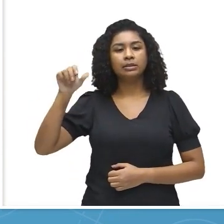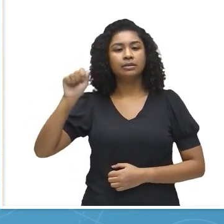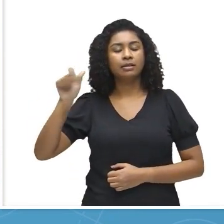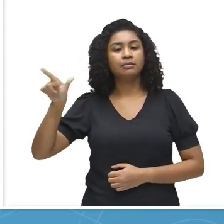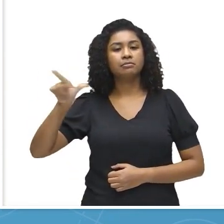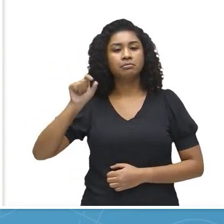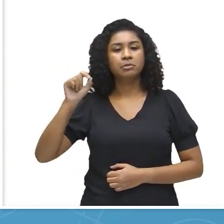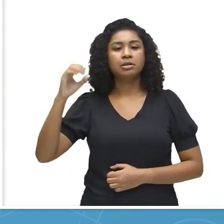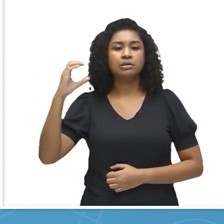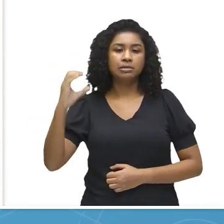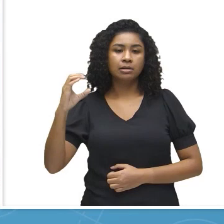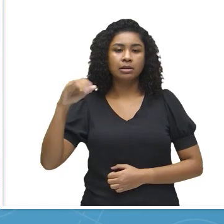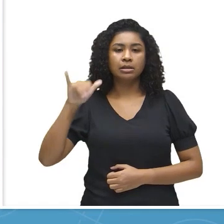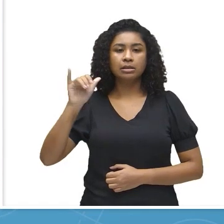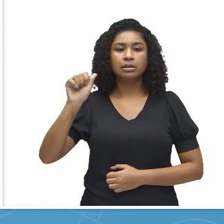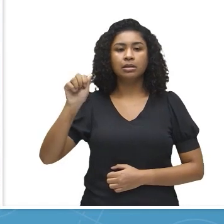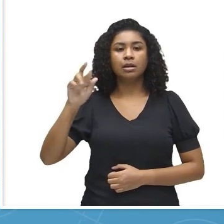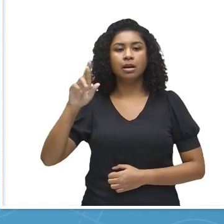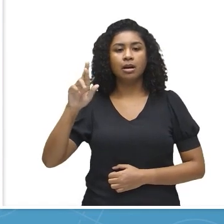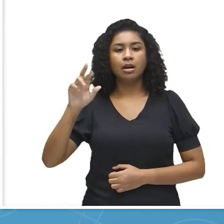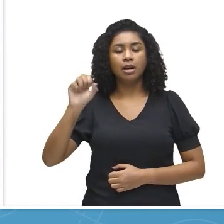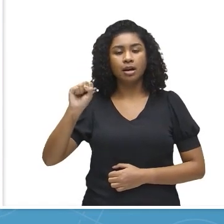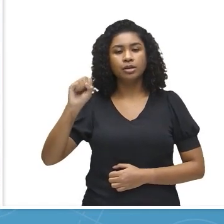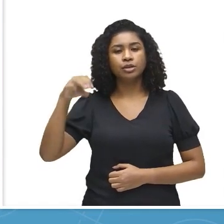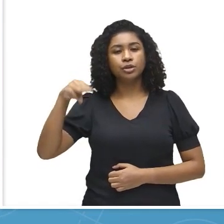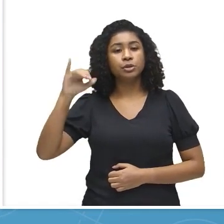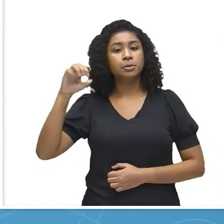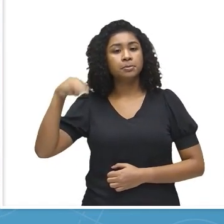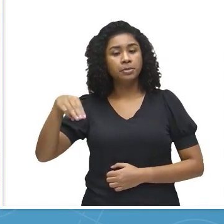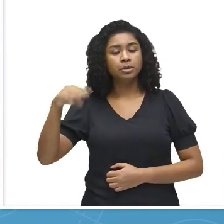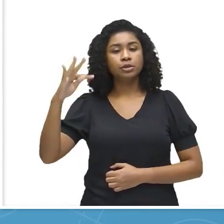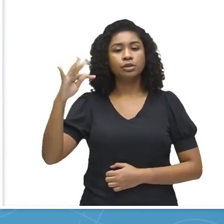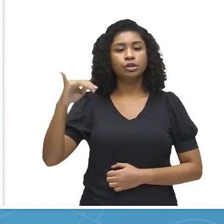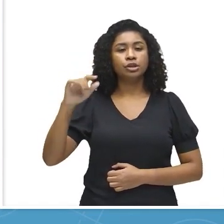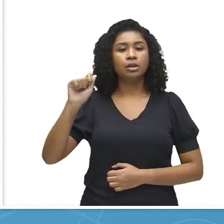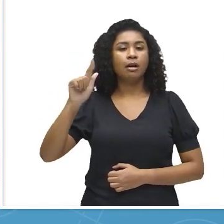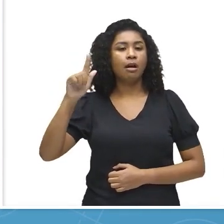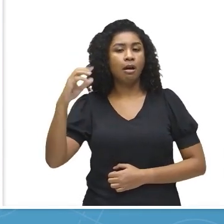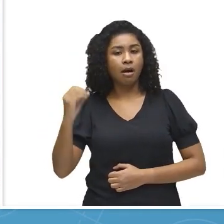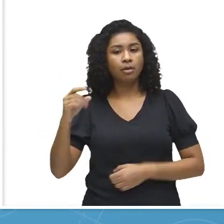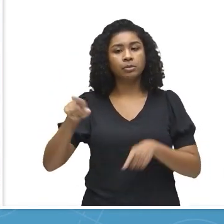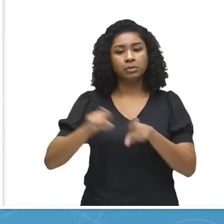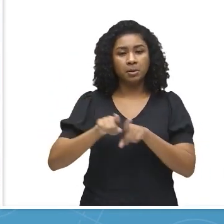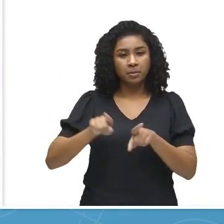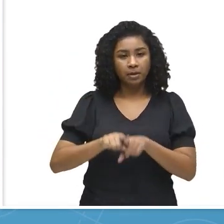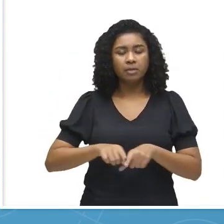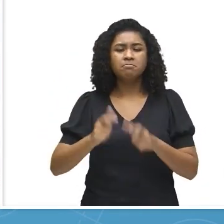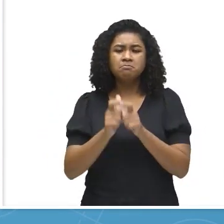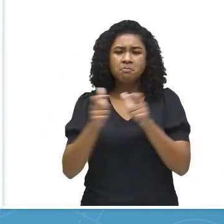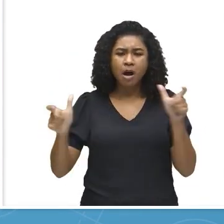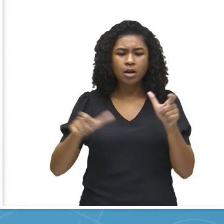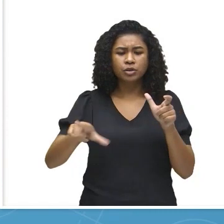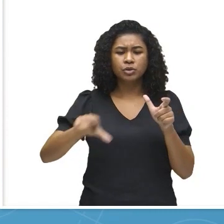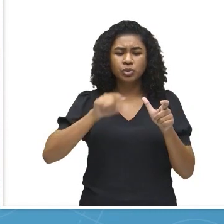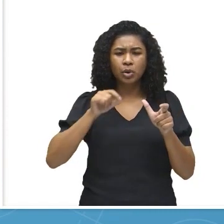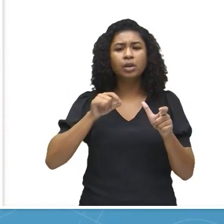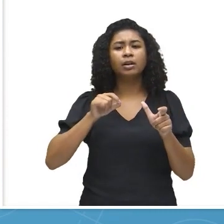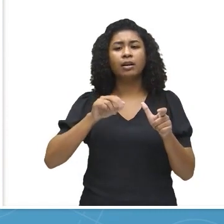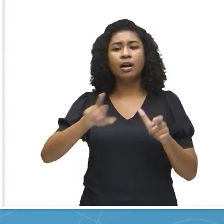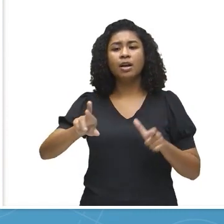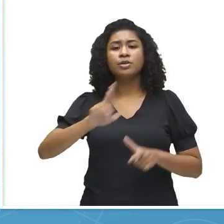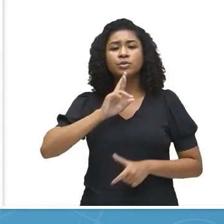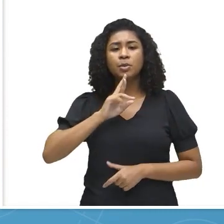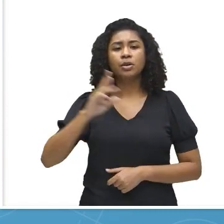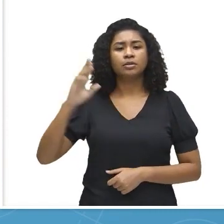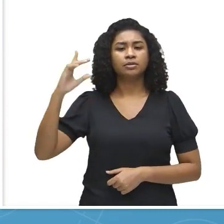a Yasmin, o Thiago também marcou. A maioria de vocês aqui está marcando que a resposta correta da terceira questão é a